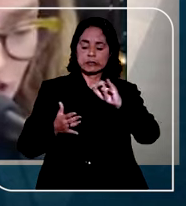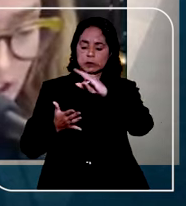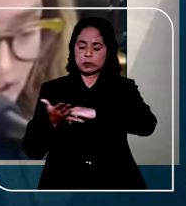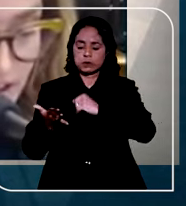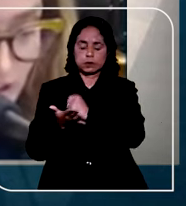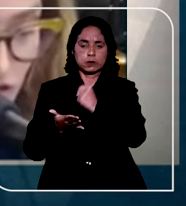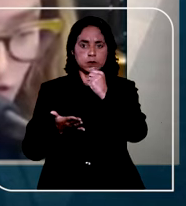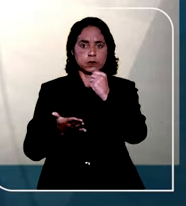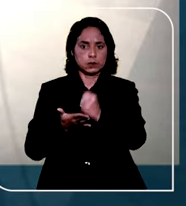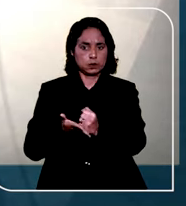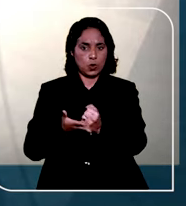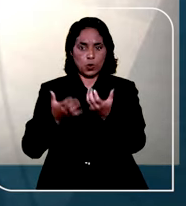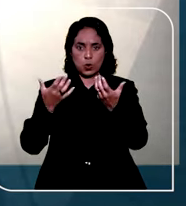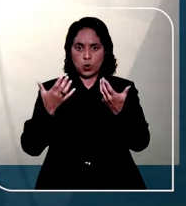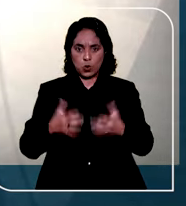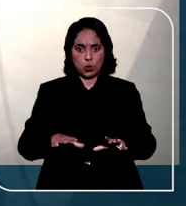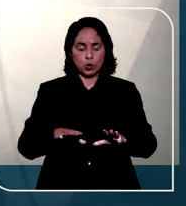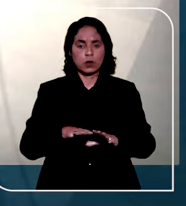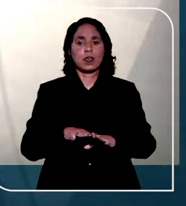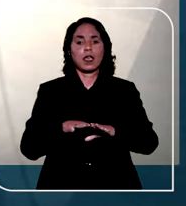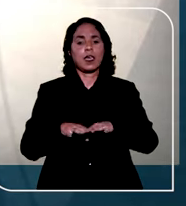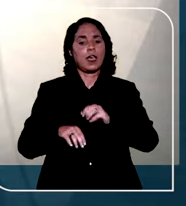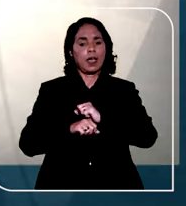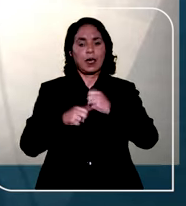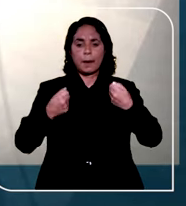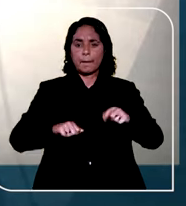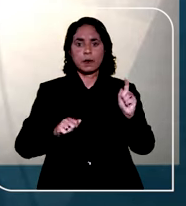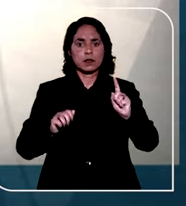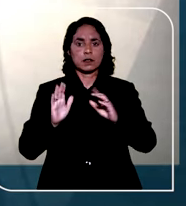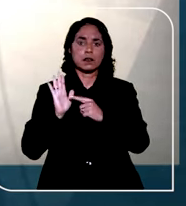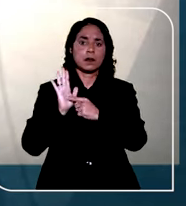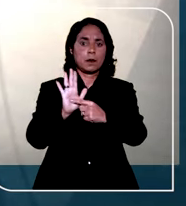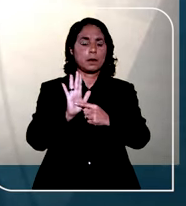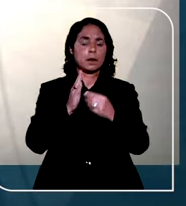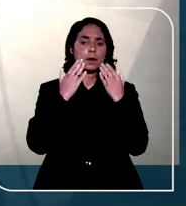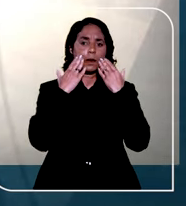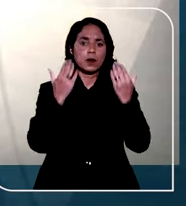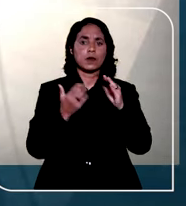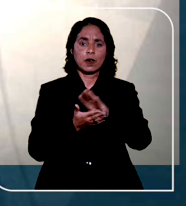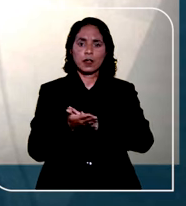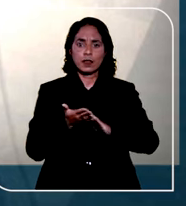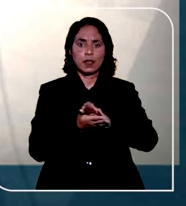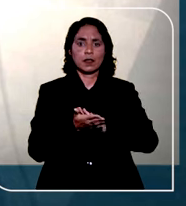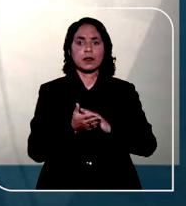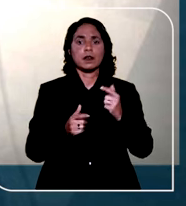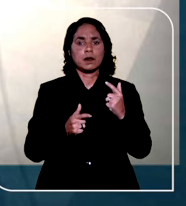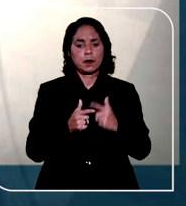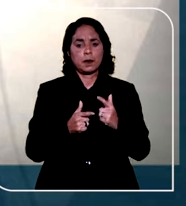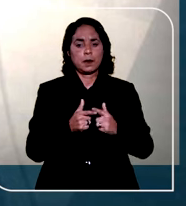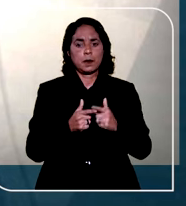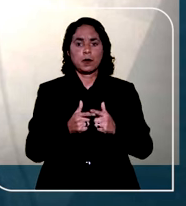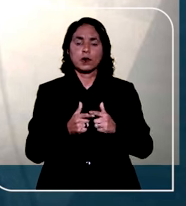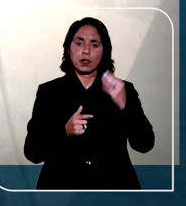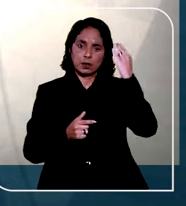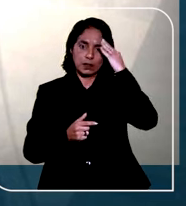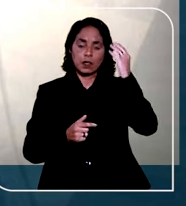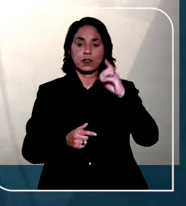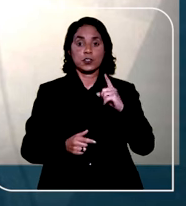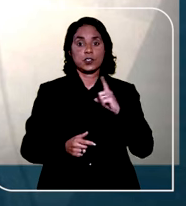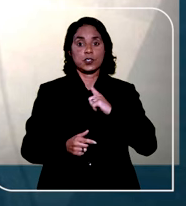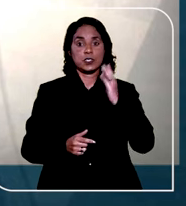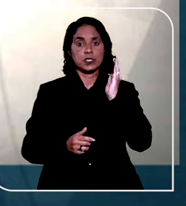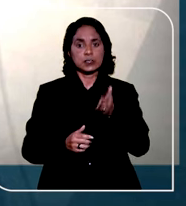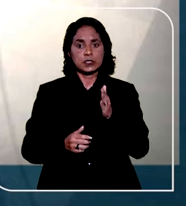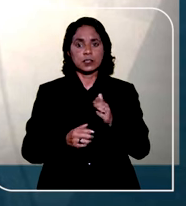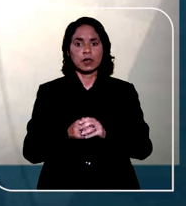vínculo contratual circunstância em que ele não precisa provar os lucros cessantes Pois estes são presumidos ao dar provimento ao